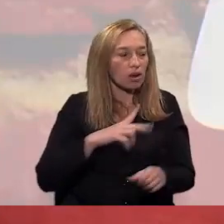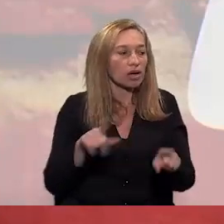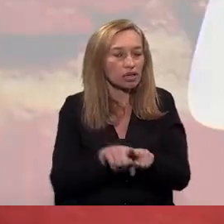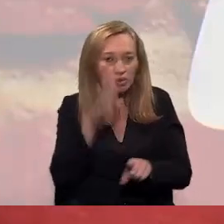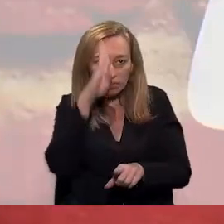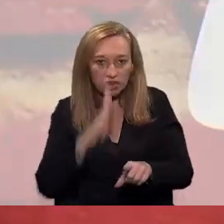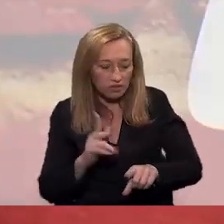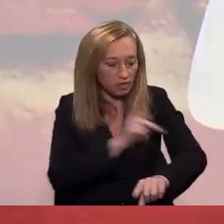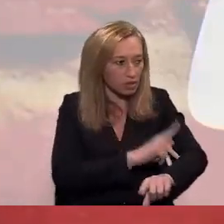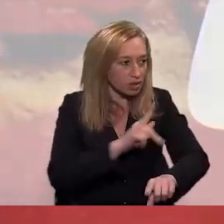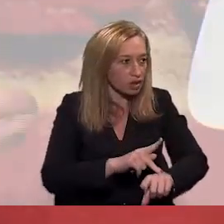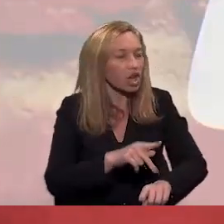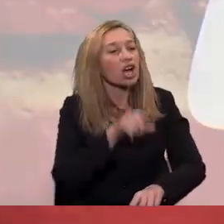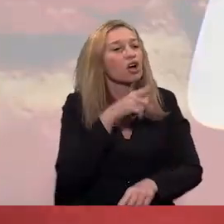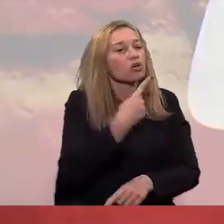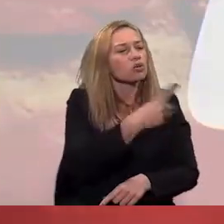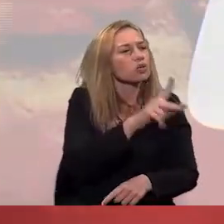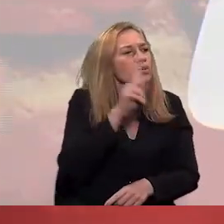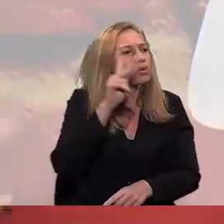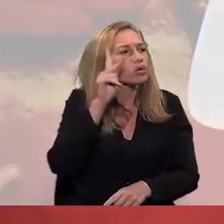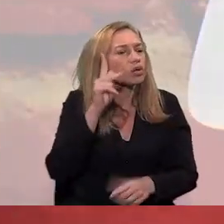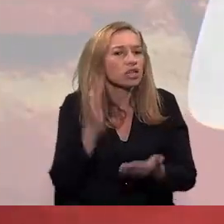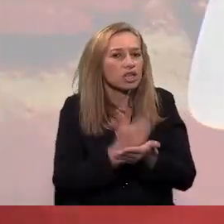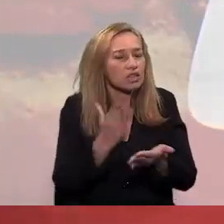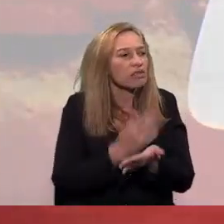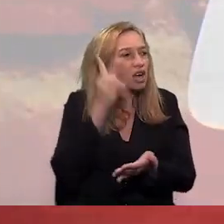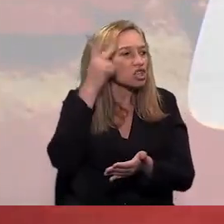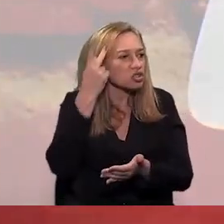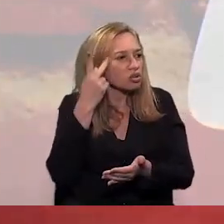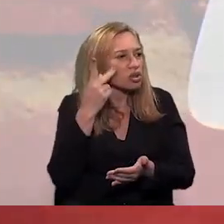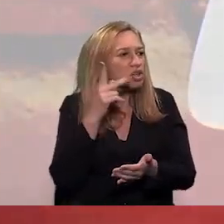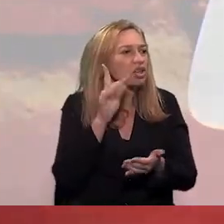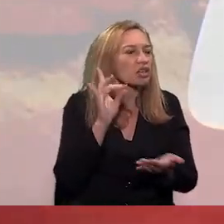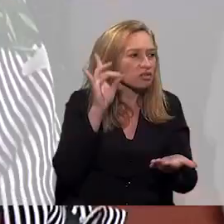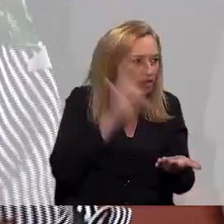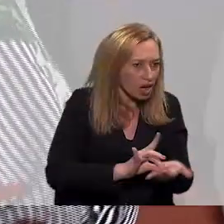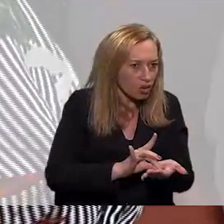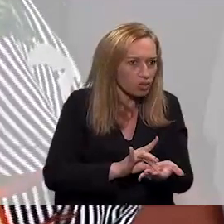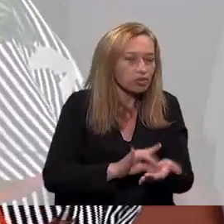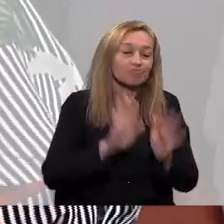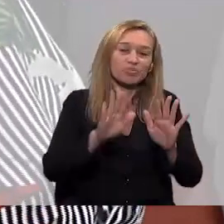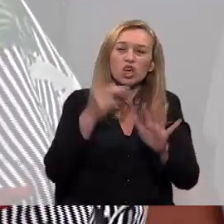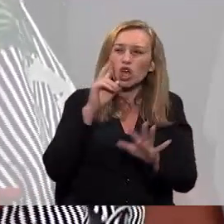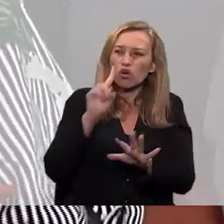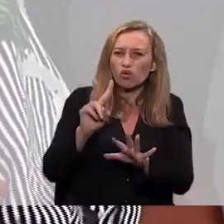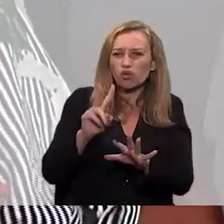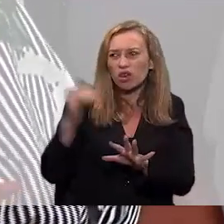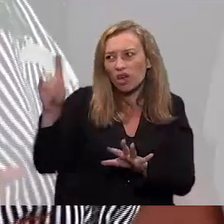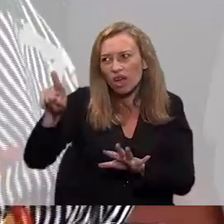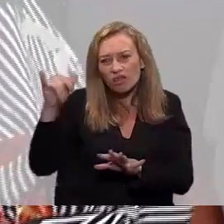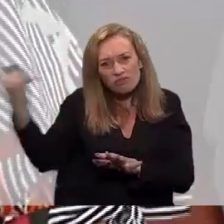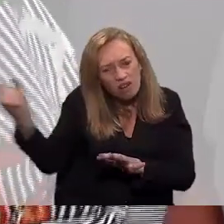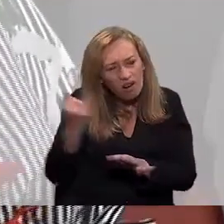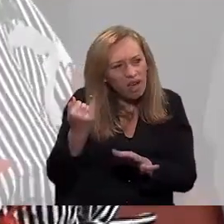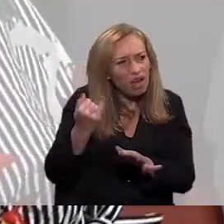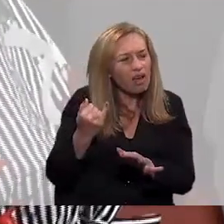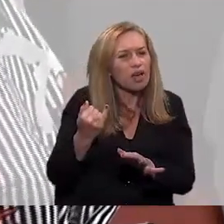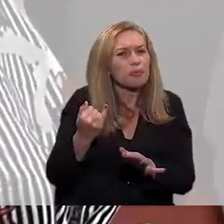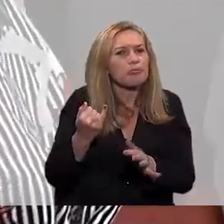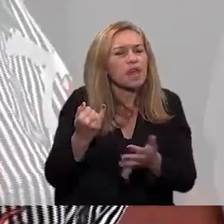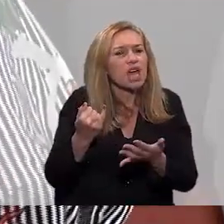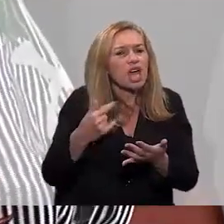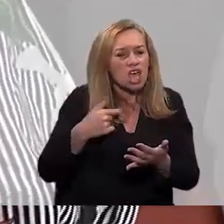Então, o seu livro, né, a história do seu livro foi baseado em fatos reais? E escutar o depoimento da Laís deixa a gente,